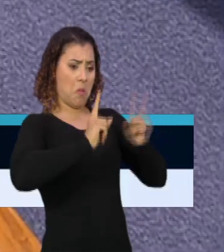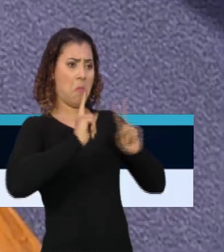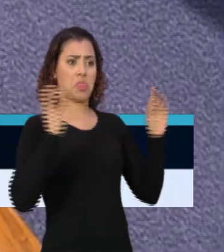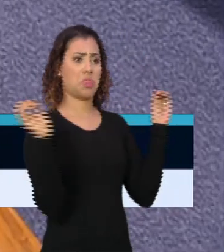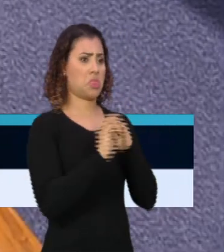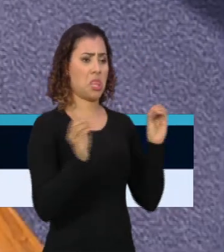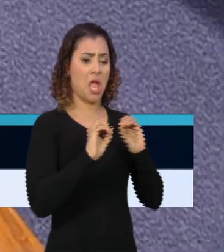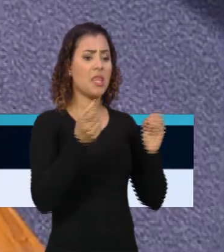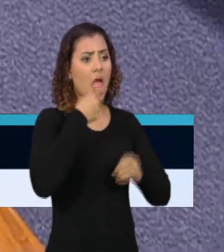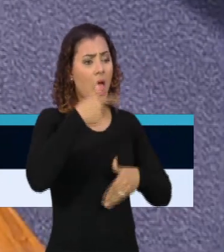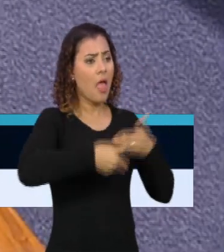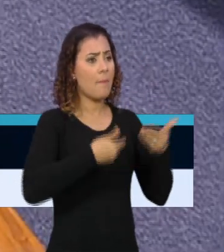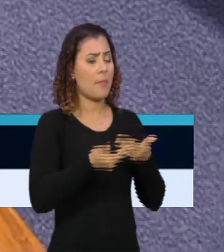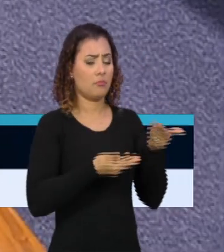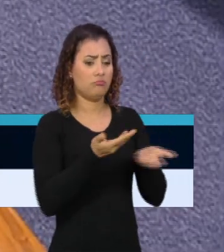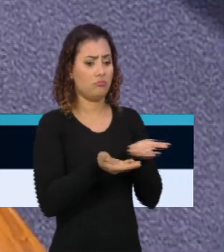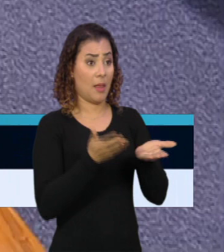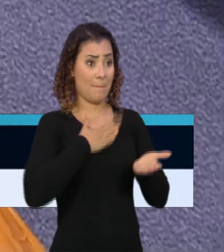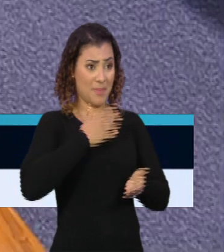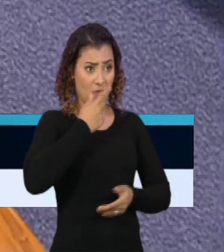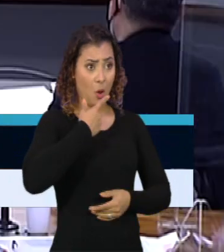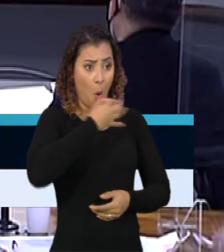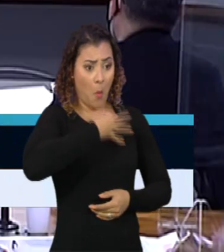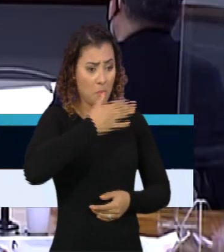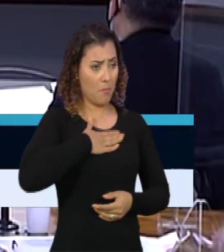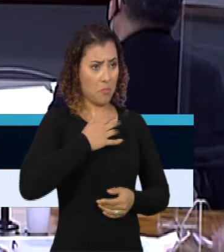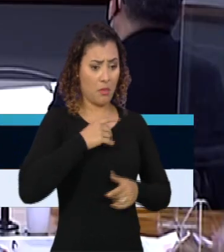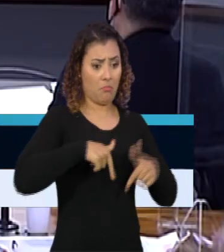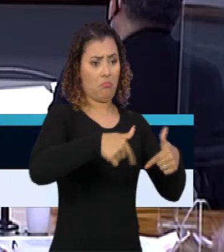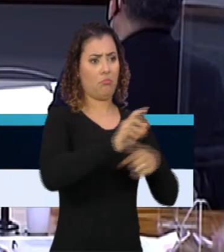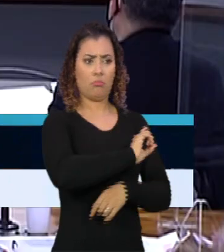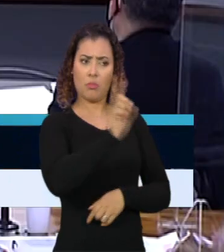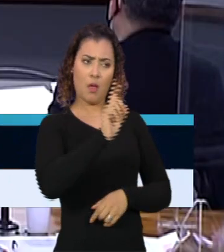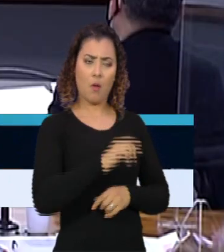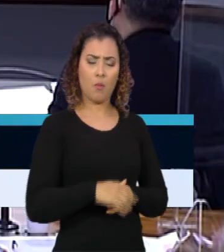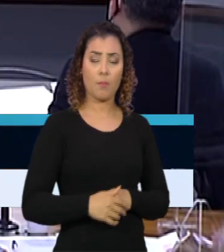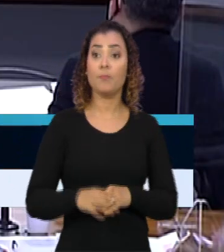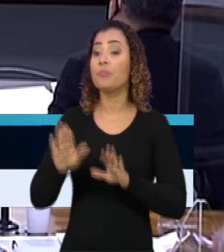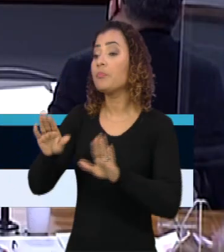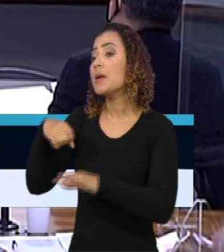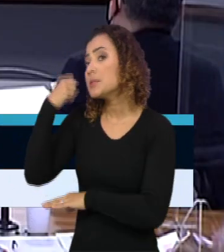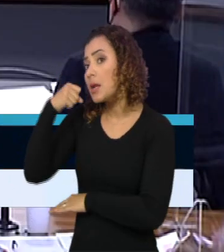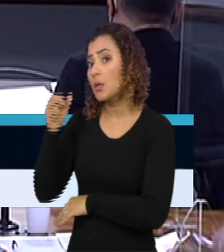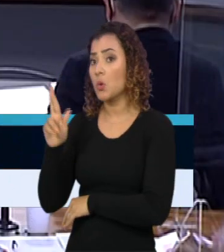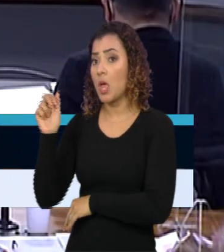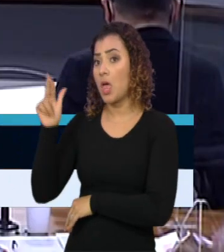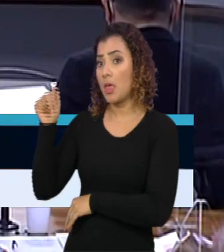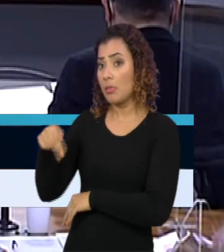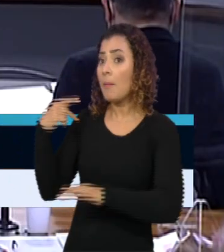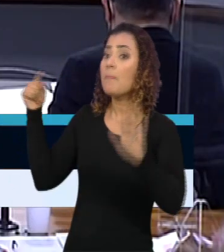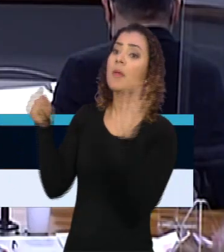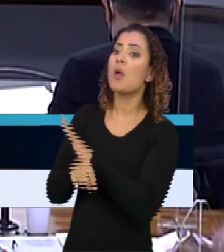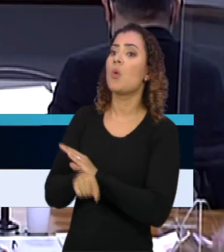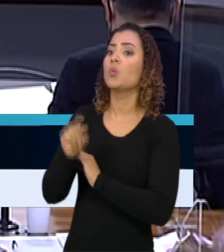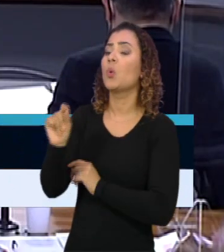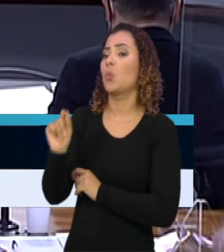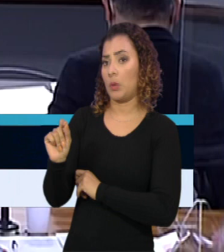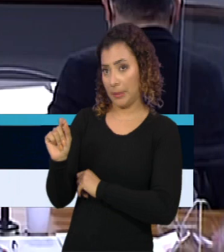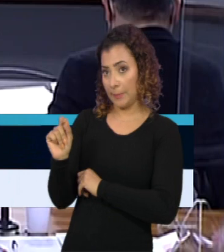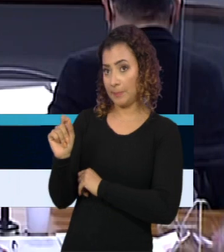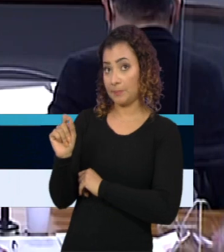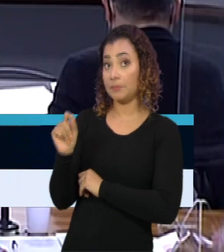uso desses medicamentos não é uma iniciativa a minha pessoal o senador o celular do meu irmão perguntou a professora